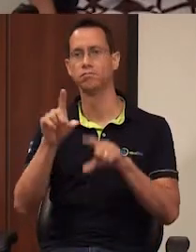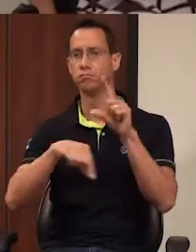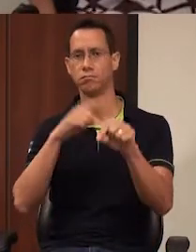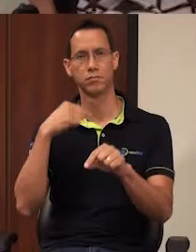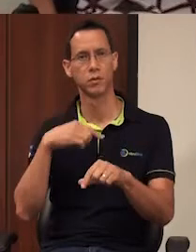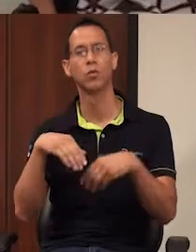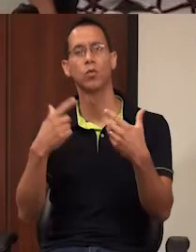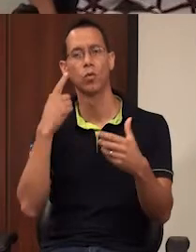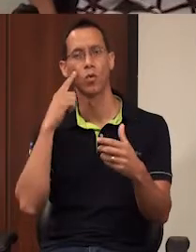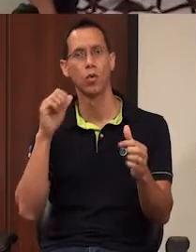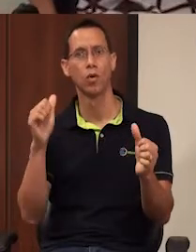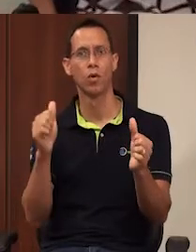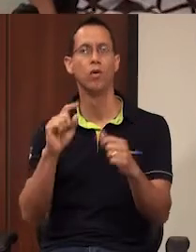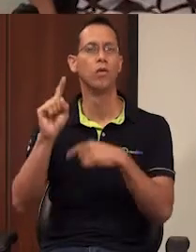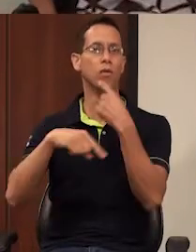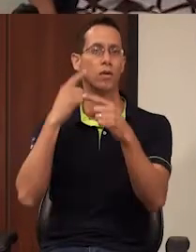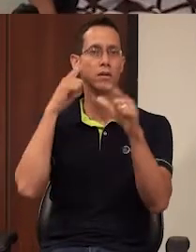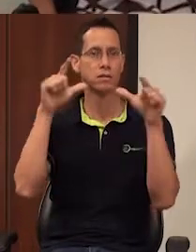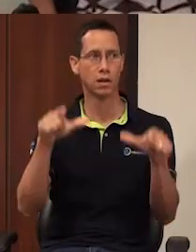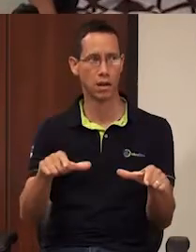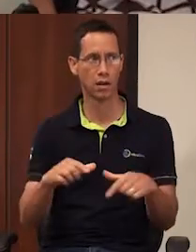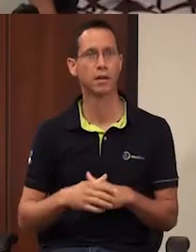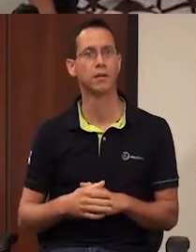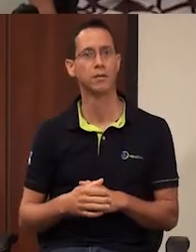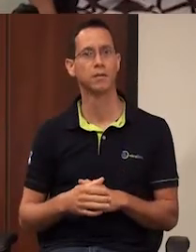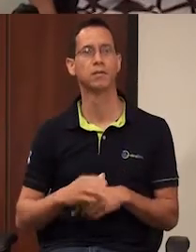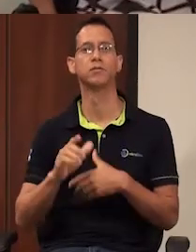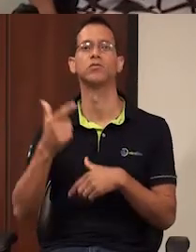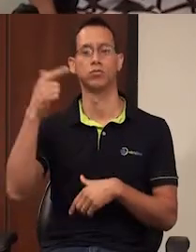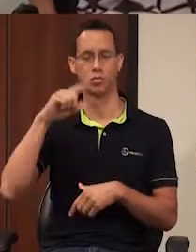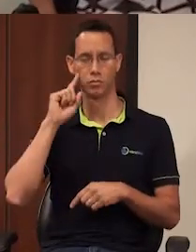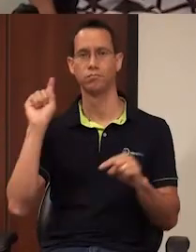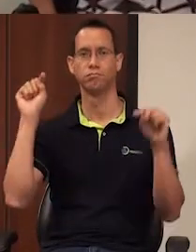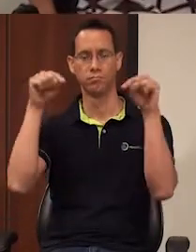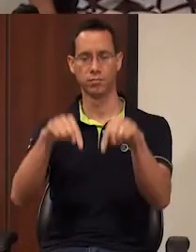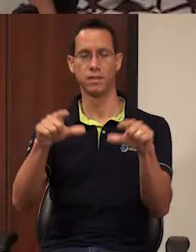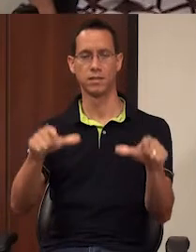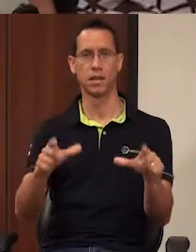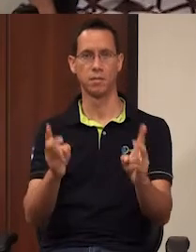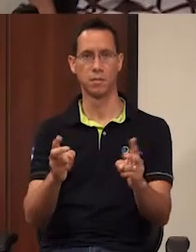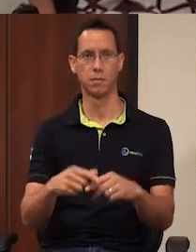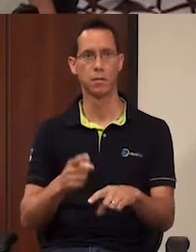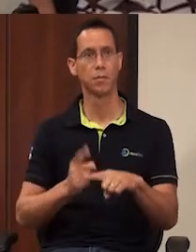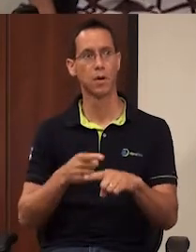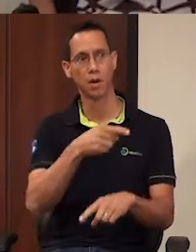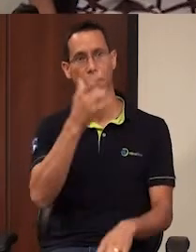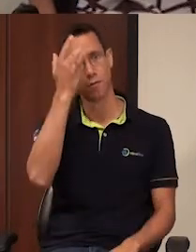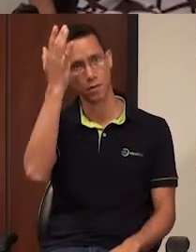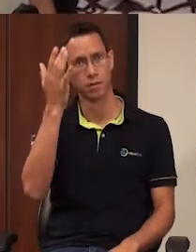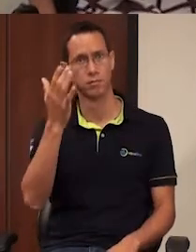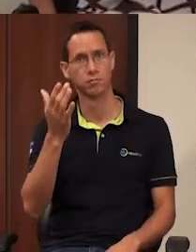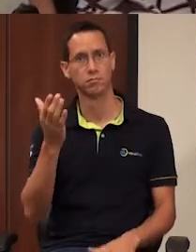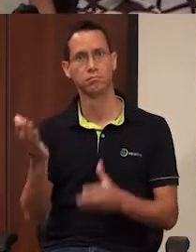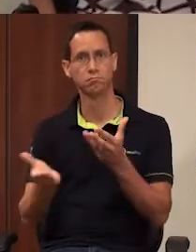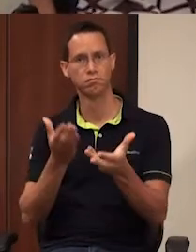queriam ficar na sala no ano seguinte. Eles tinham caído, obviamente, na mesma sala, até porque ela era uma menina muito facilitadora.